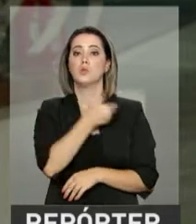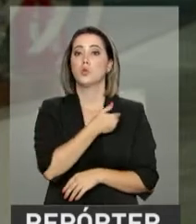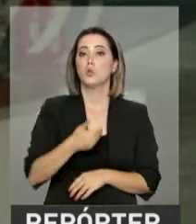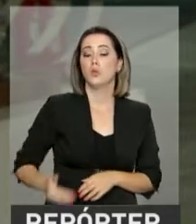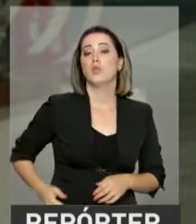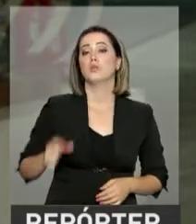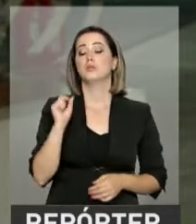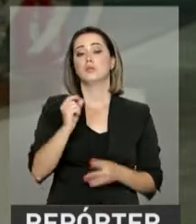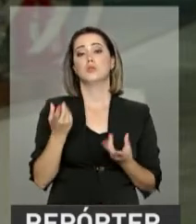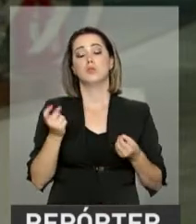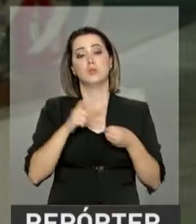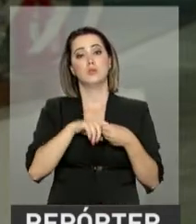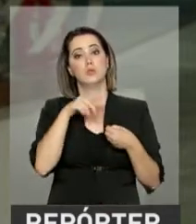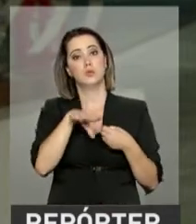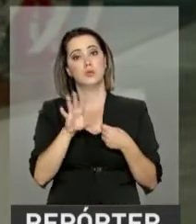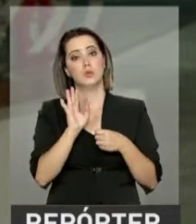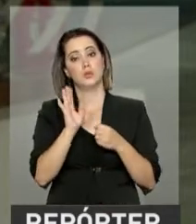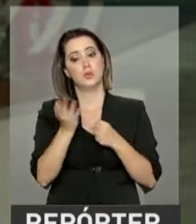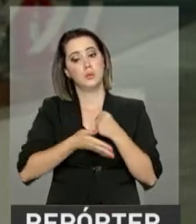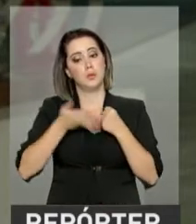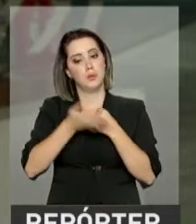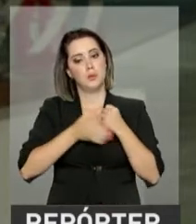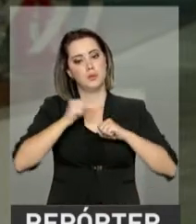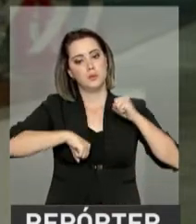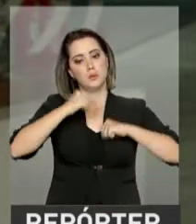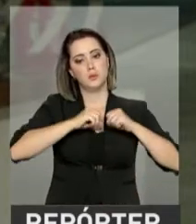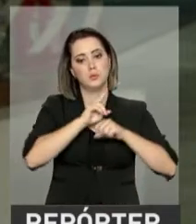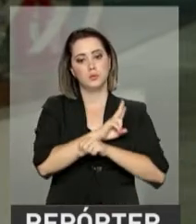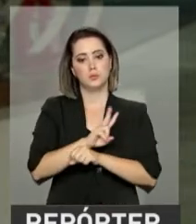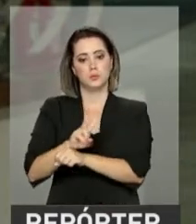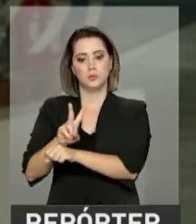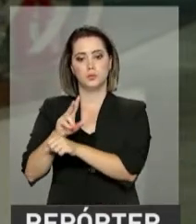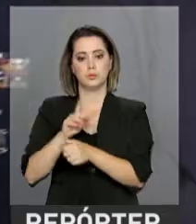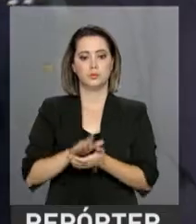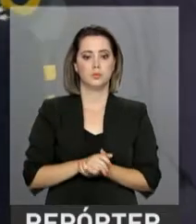para a base industrial de defesa